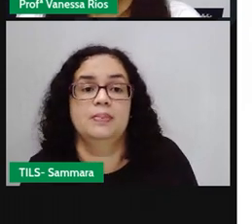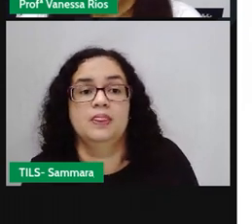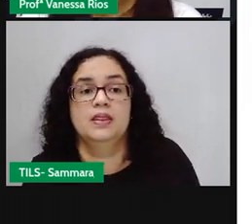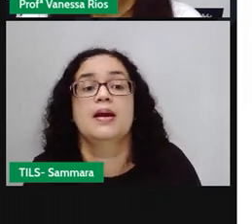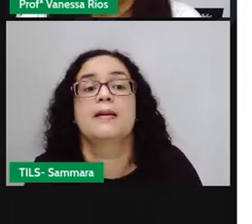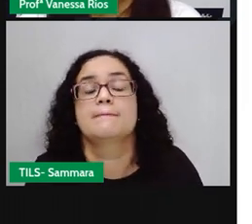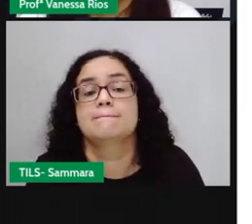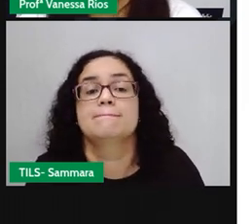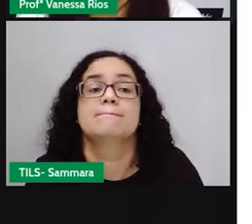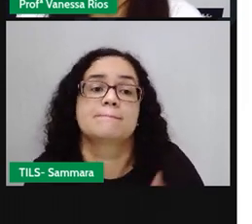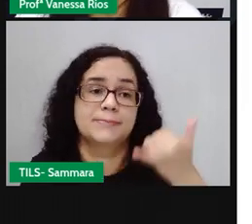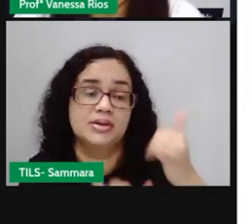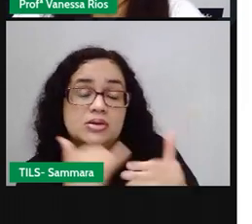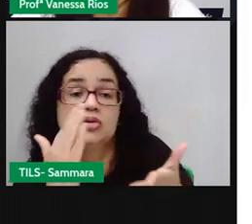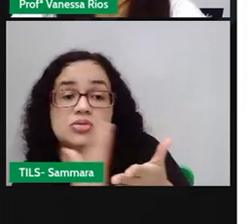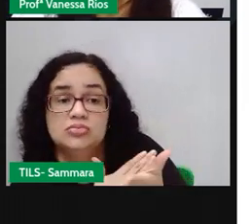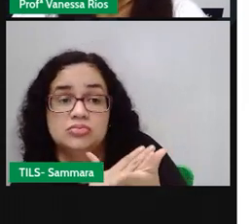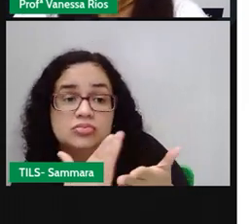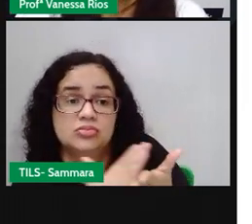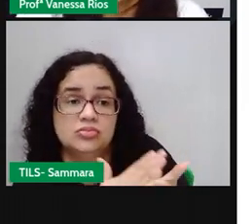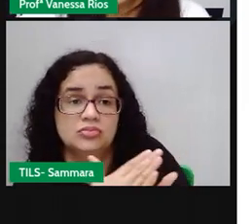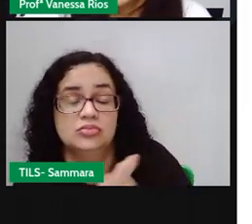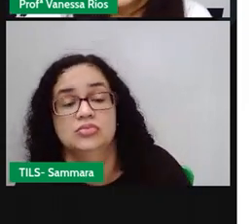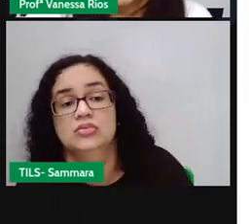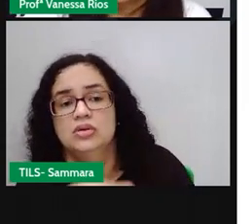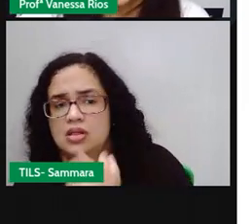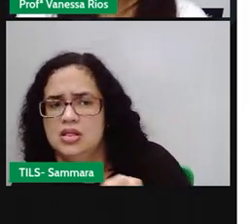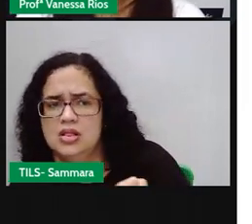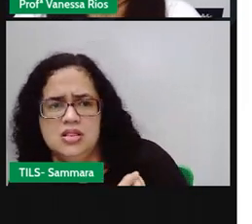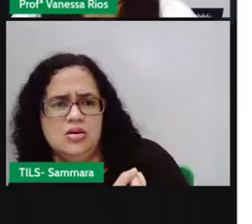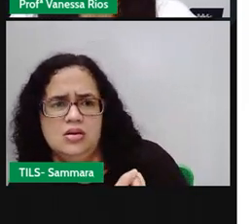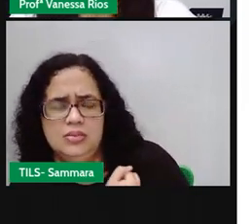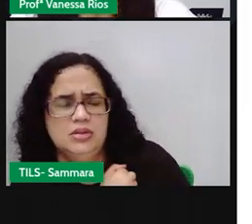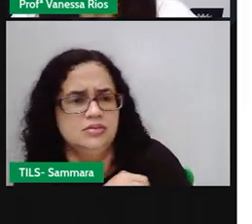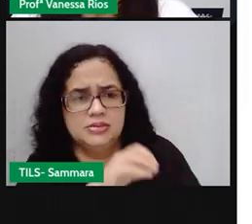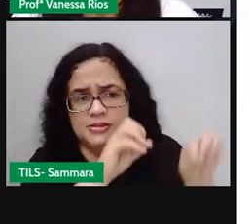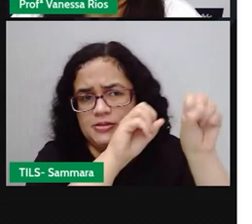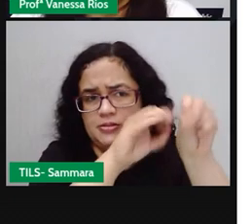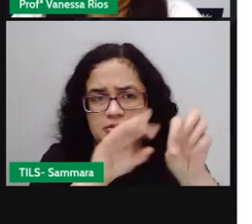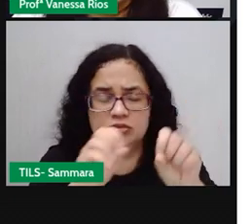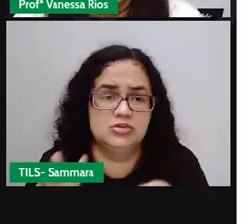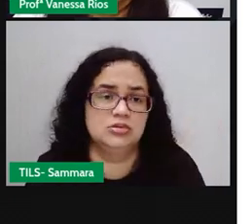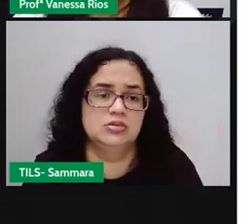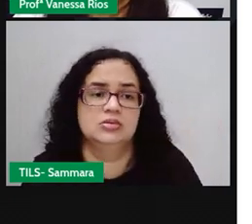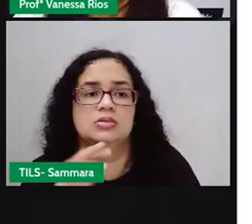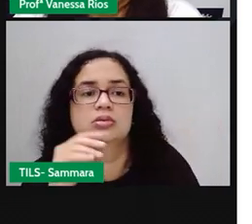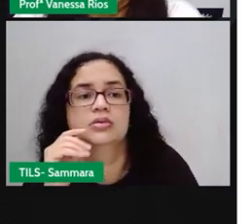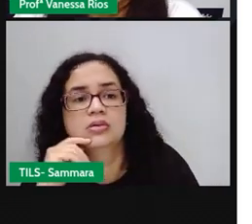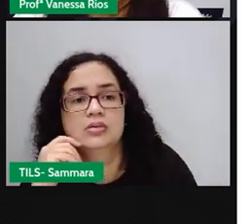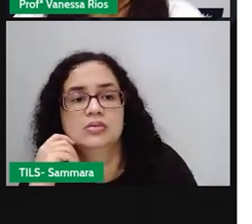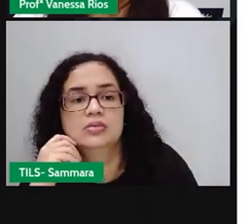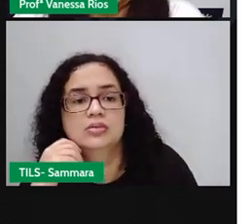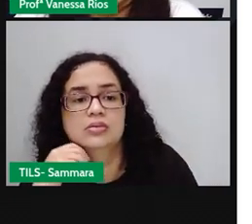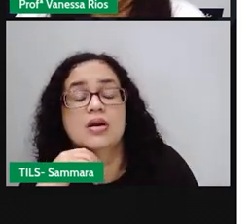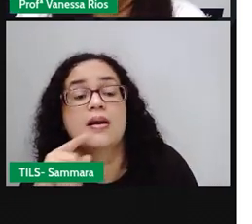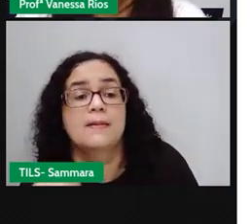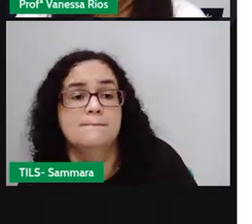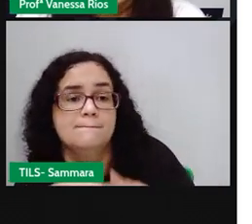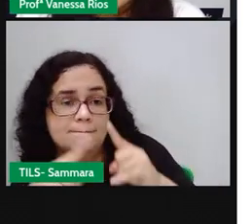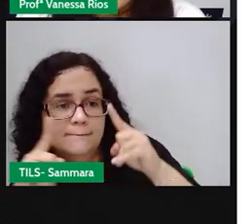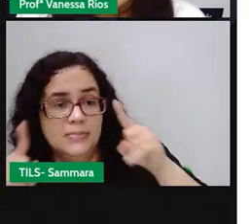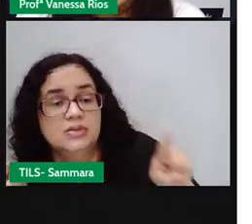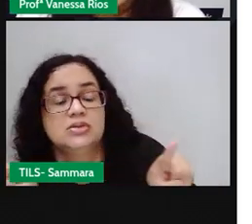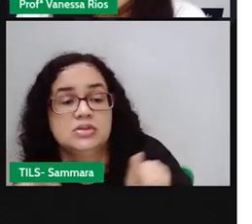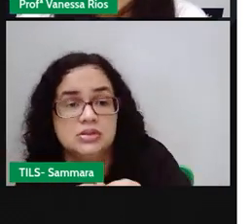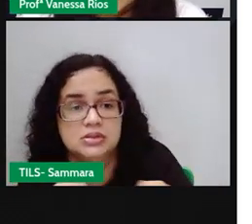E brinquedos que às vezes não tem, ó. Ah, não é o brinquedo educativo, é só para... para divertir, mas acaba